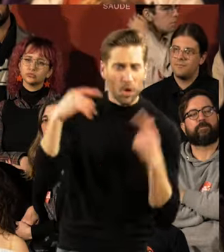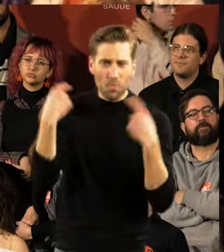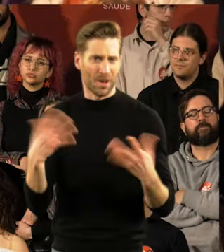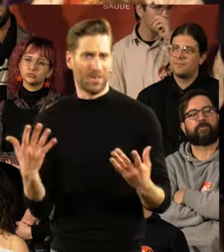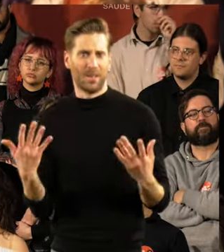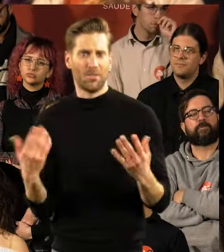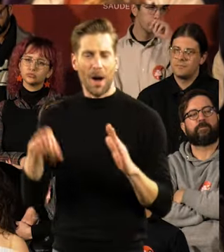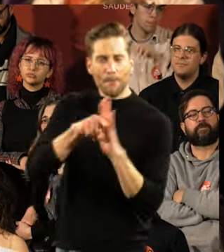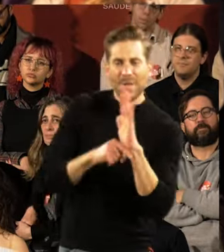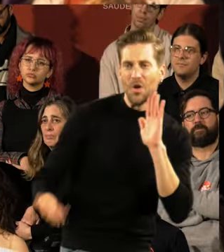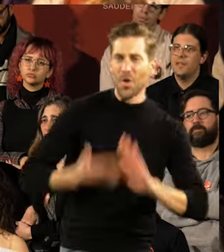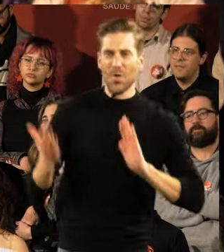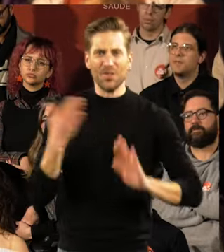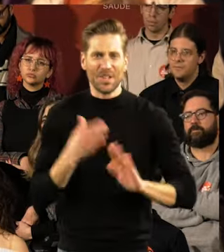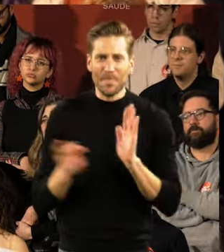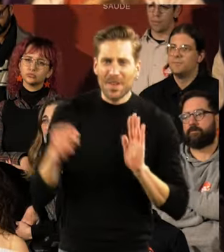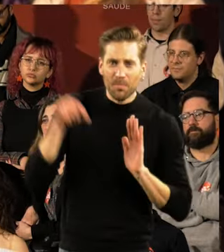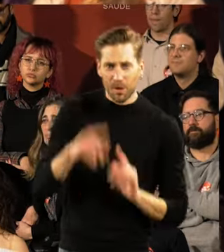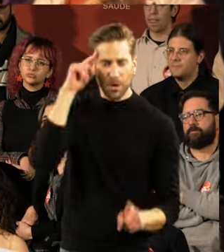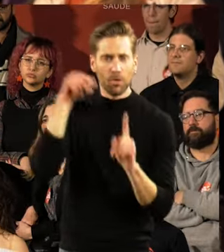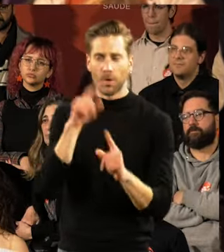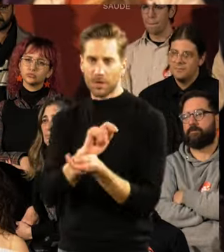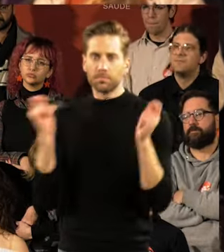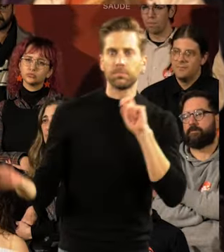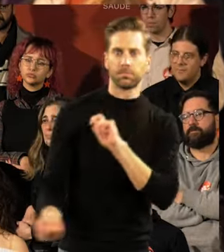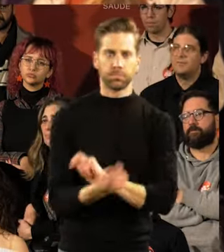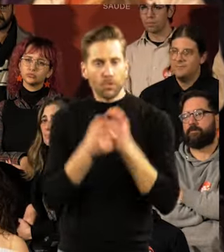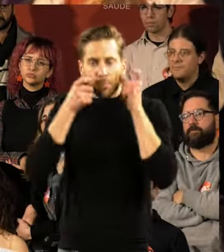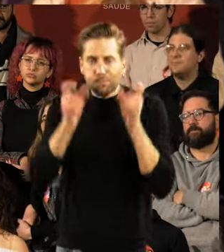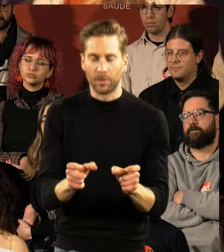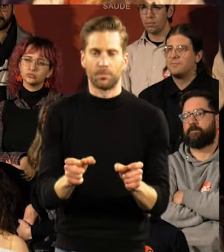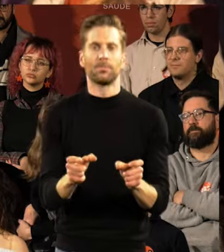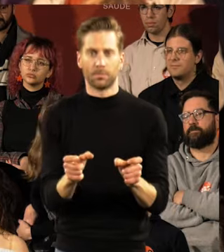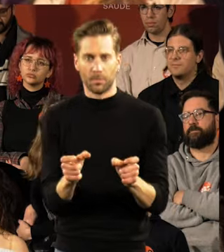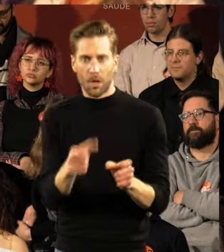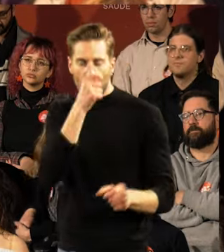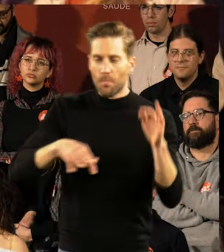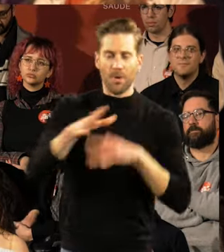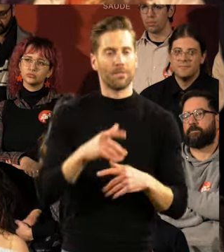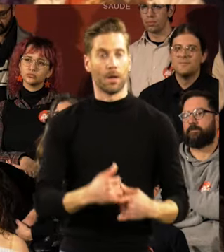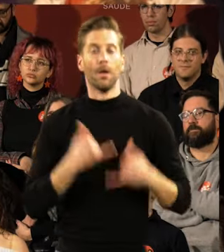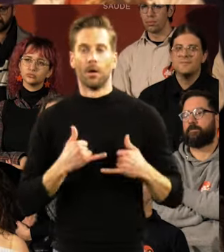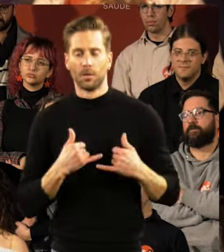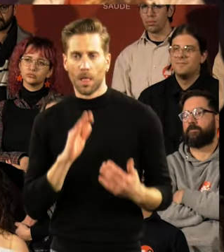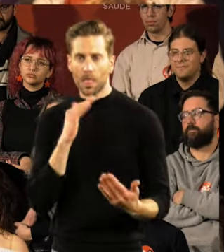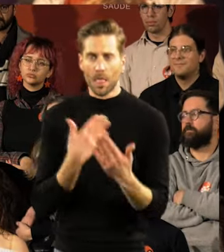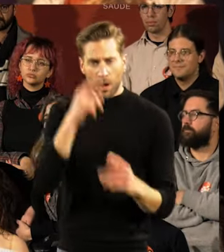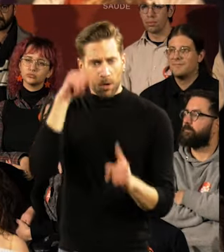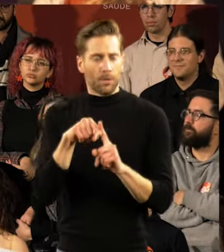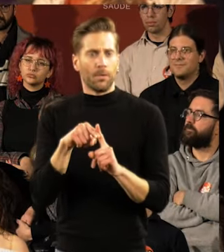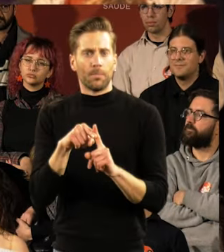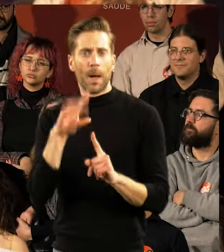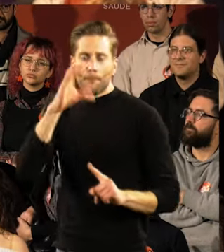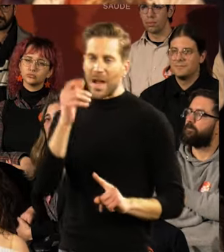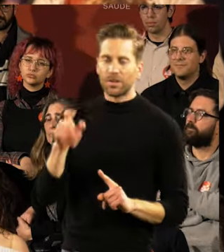contra as medidas que são urgentes para combater as alterações climáticas. Querem assustar o povo com aquilo que temos que fazer para defender o